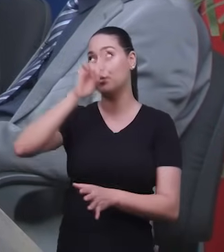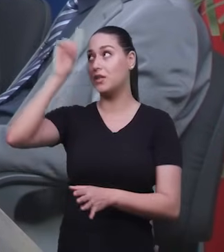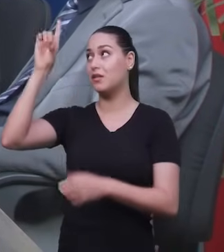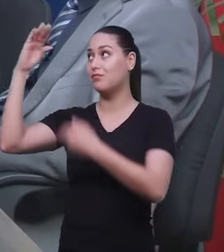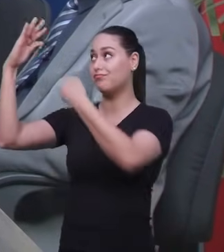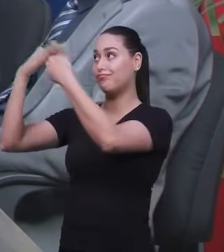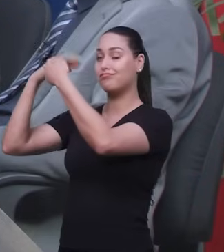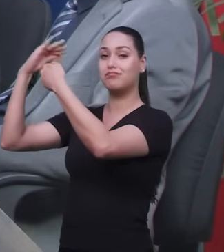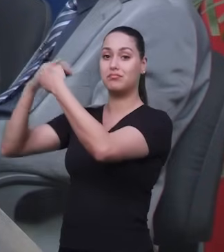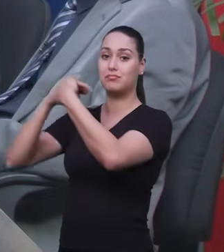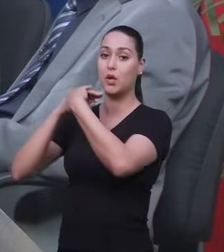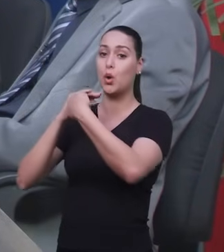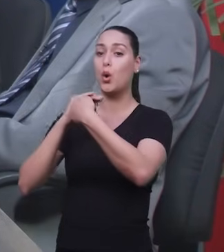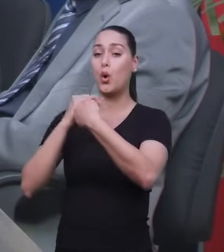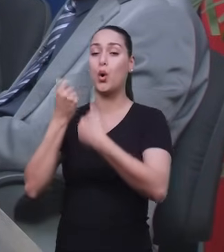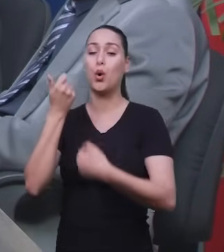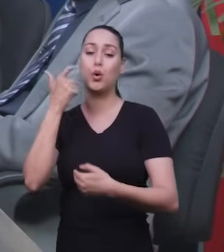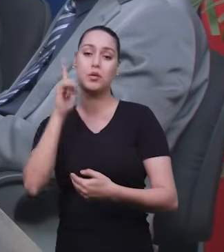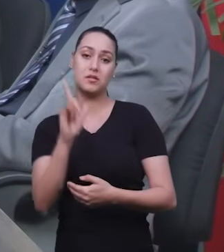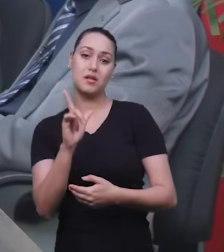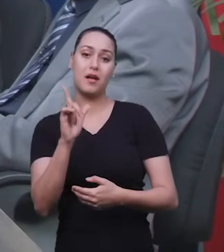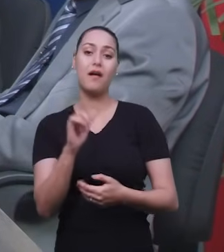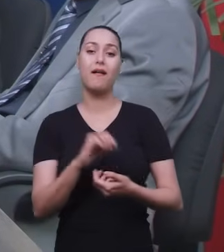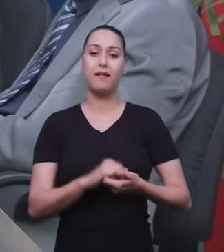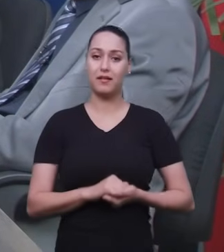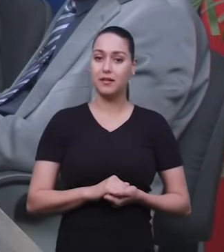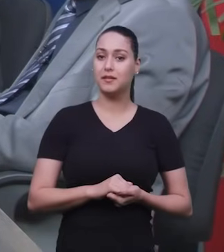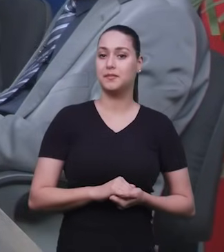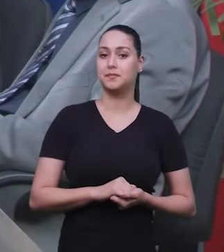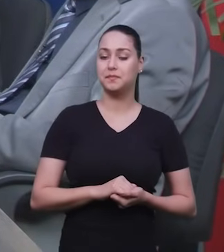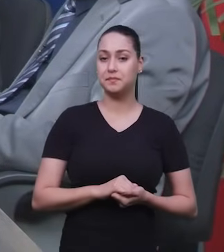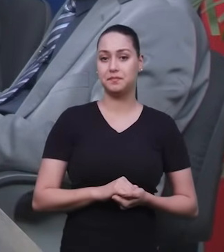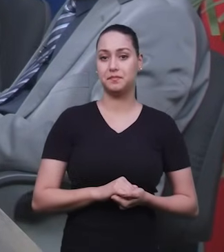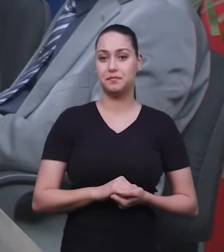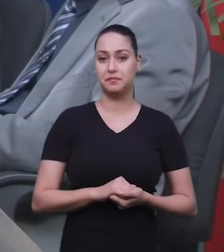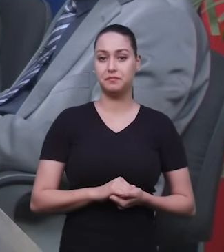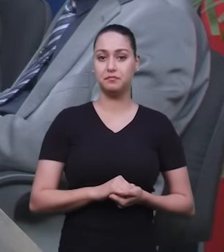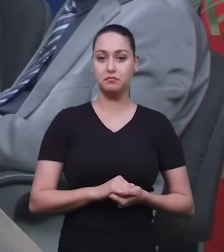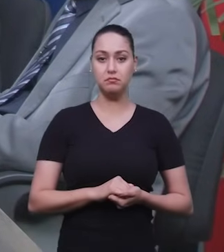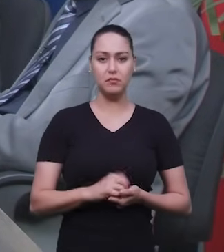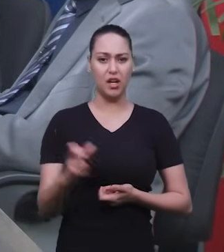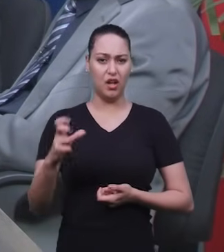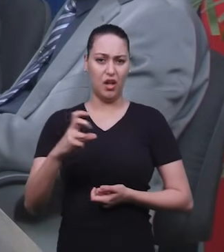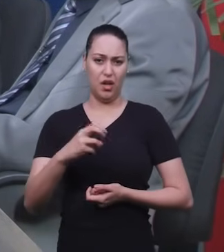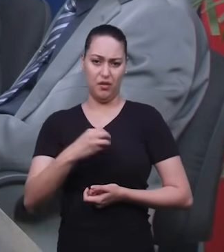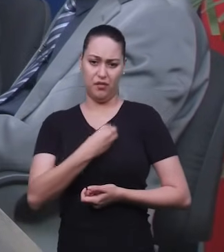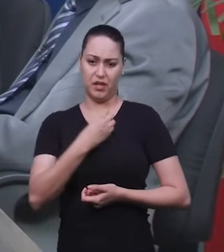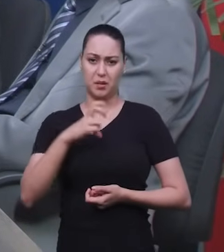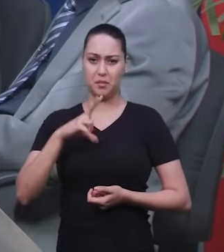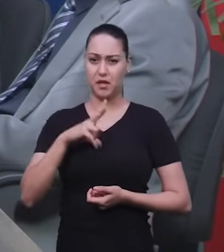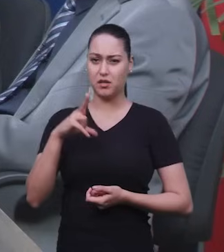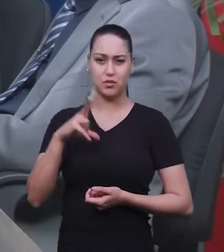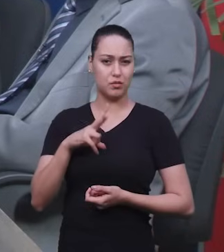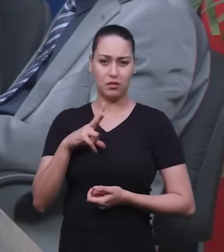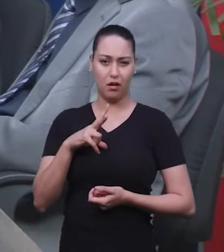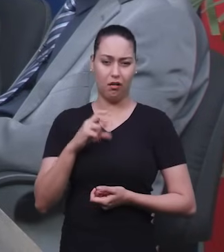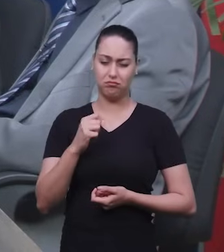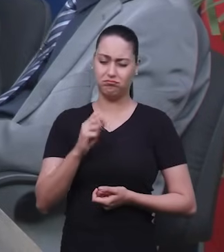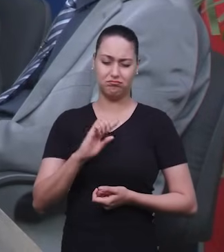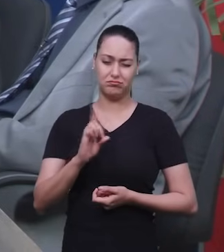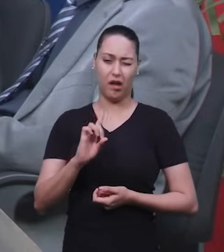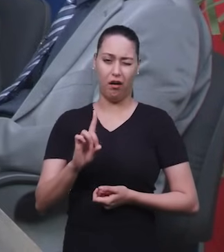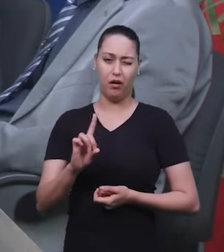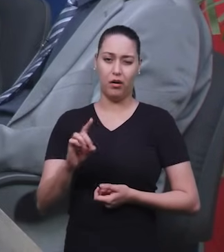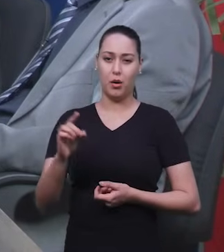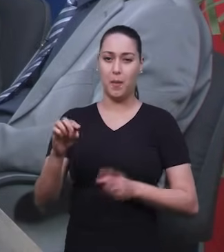nós podemos ou não tratar, né? Não entramos em vida pessoal de ninguém, mas o conselho espiritual e